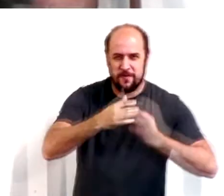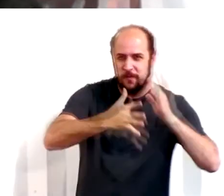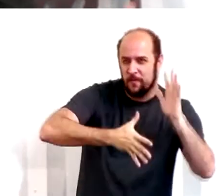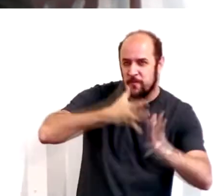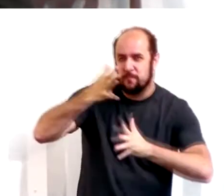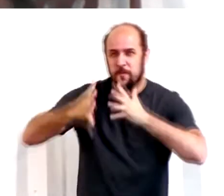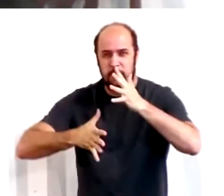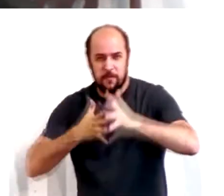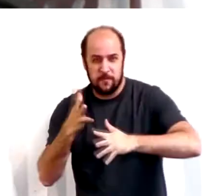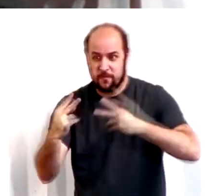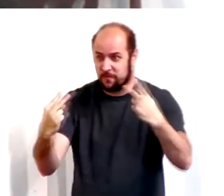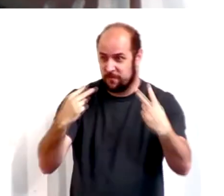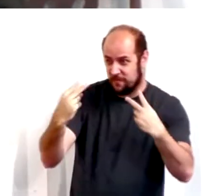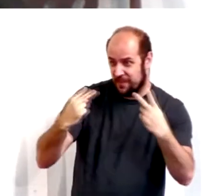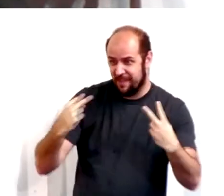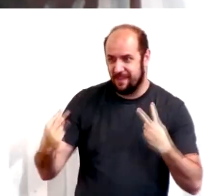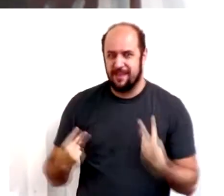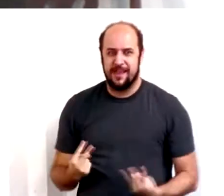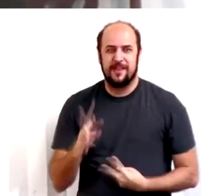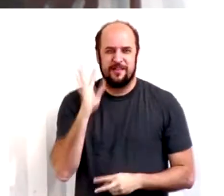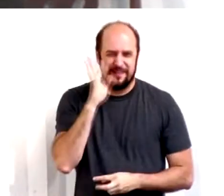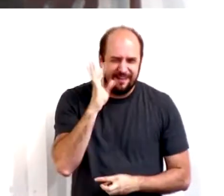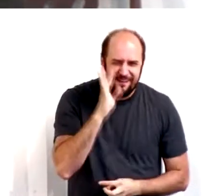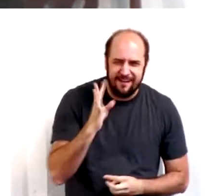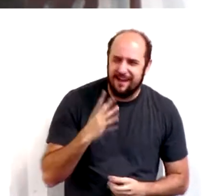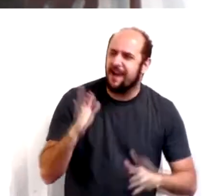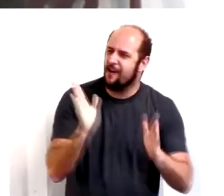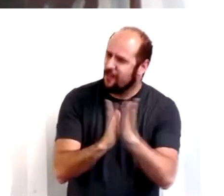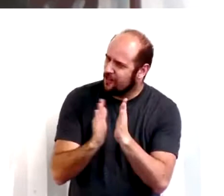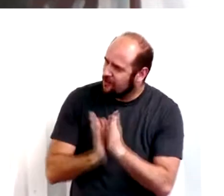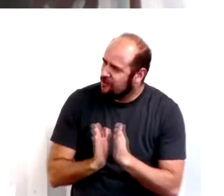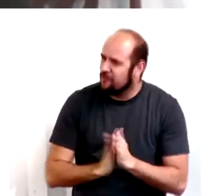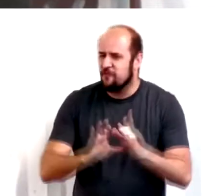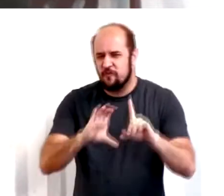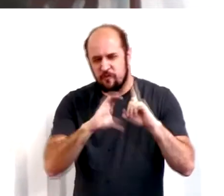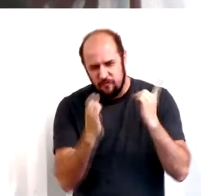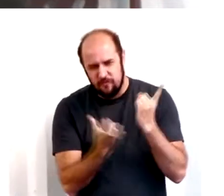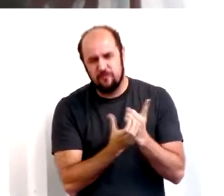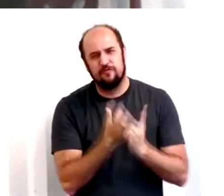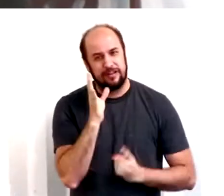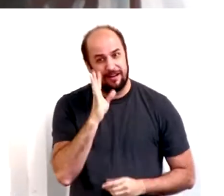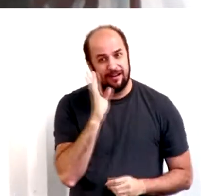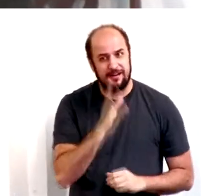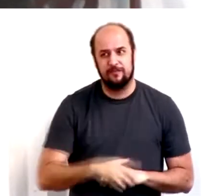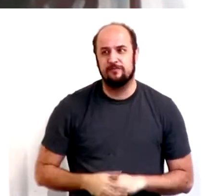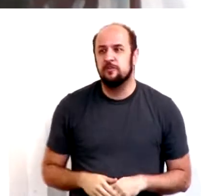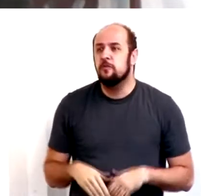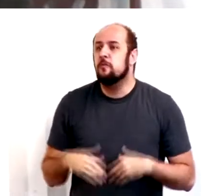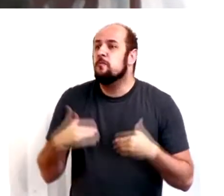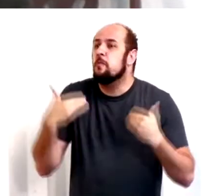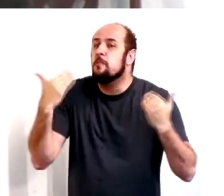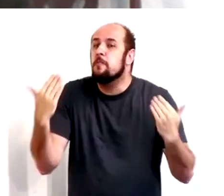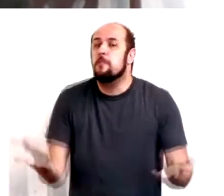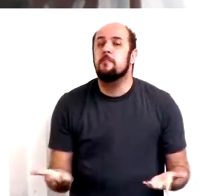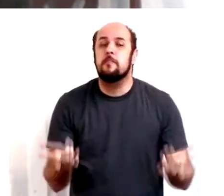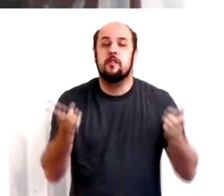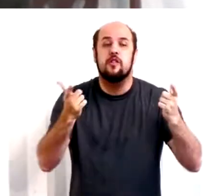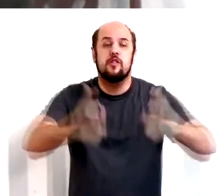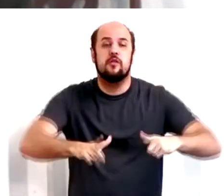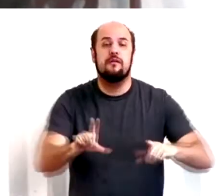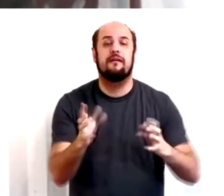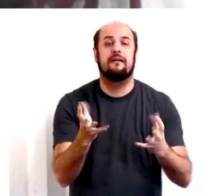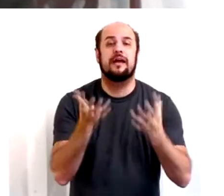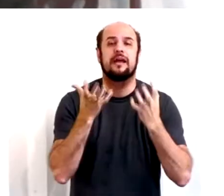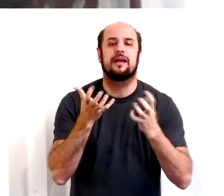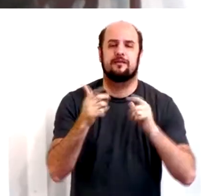adolescentes acompanhando o pessoal de libras aqui na hora do louvor, na hora do culto. Onde você